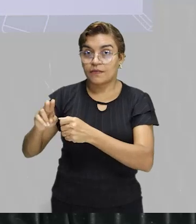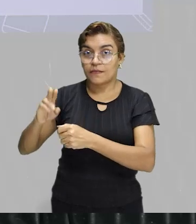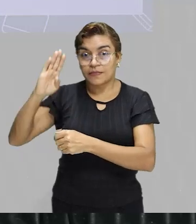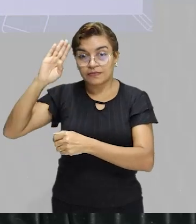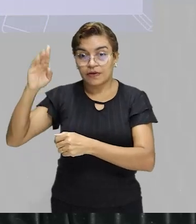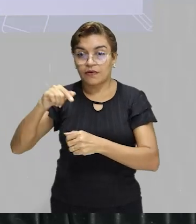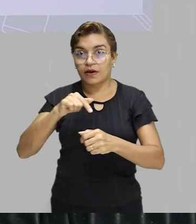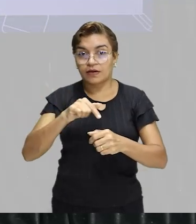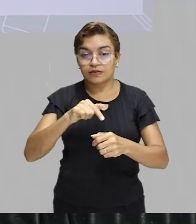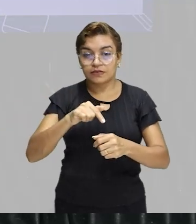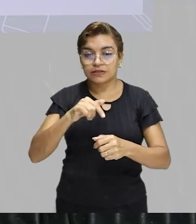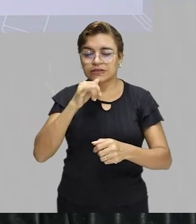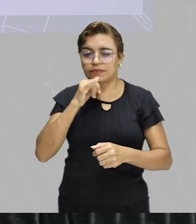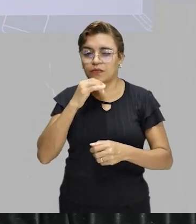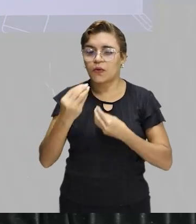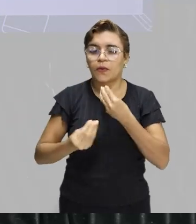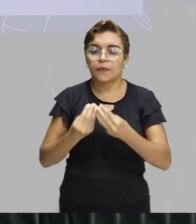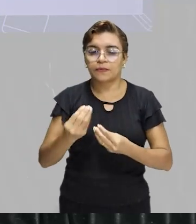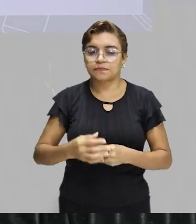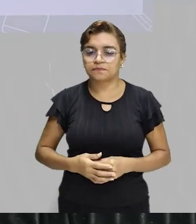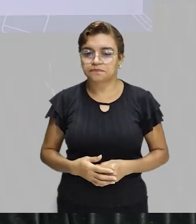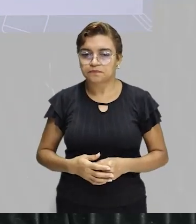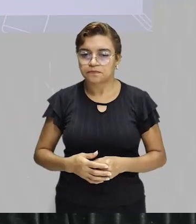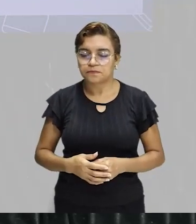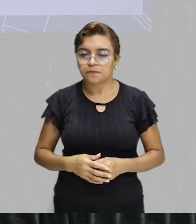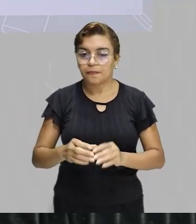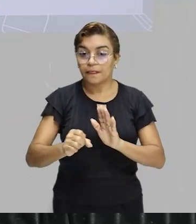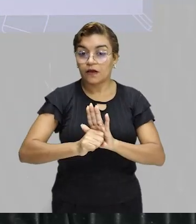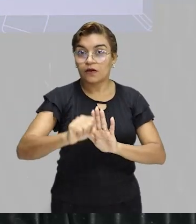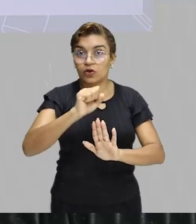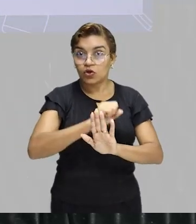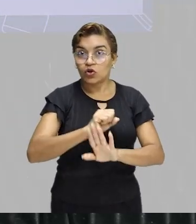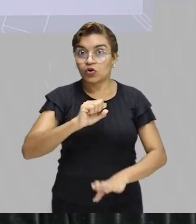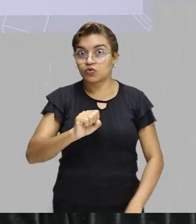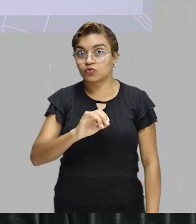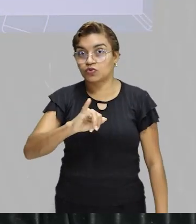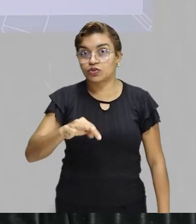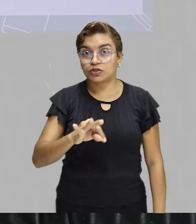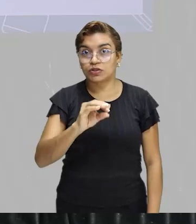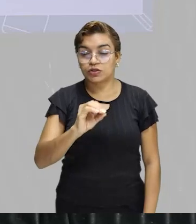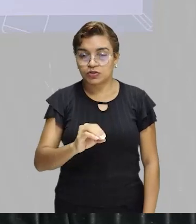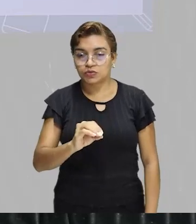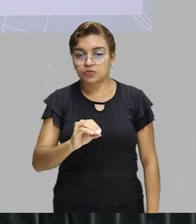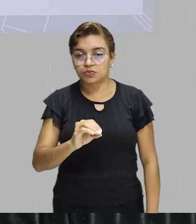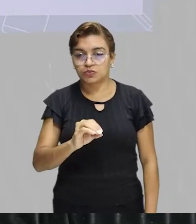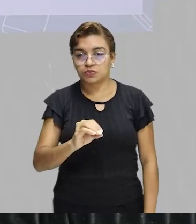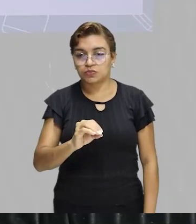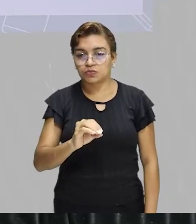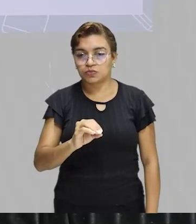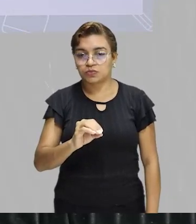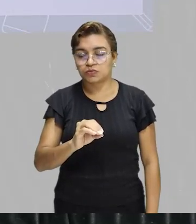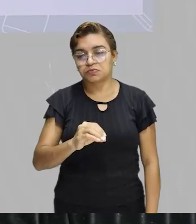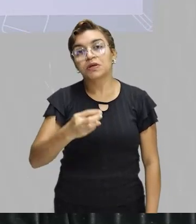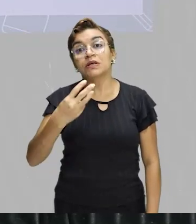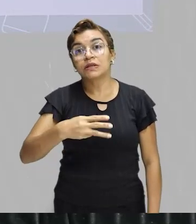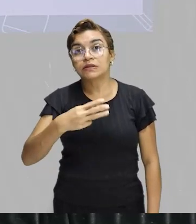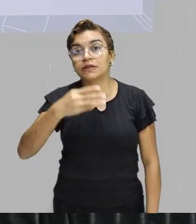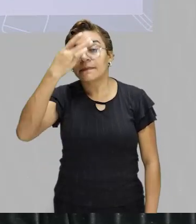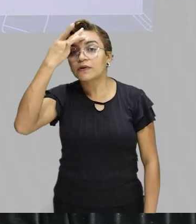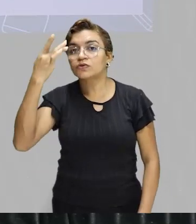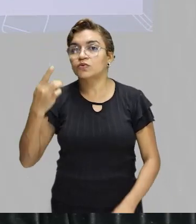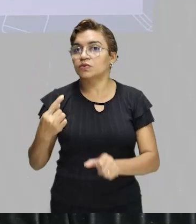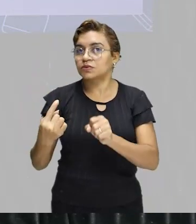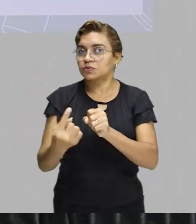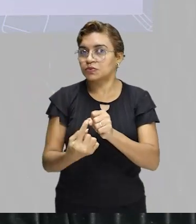eliminação, como que eu posso analisar essa questão? O sujeito, Betty ou Betty, é terceira pessoa do